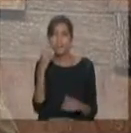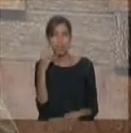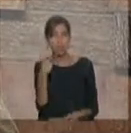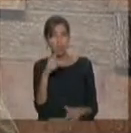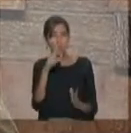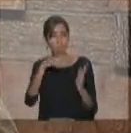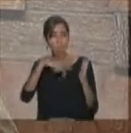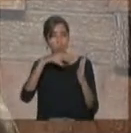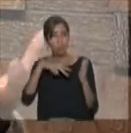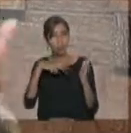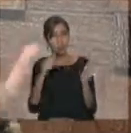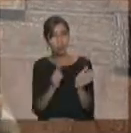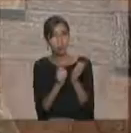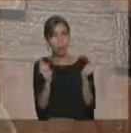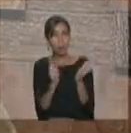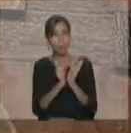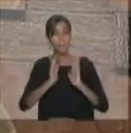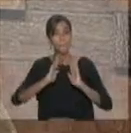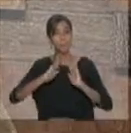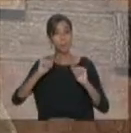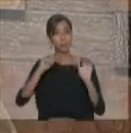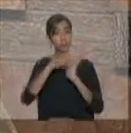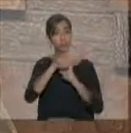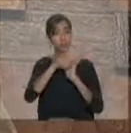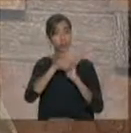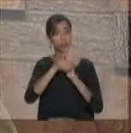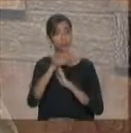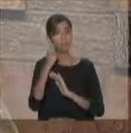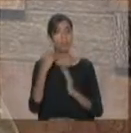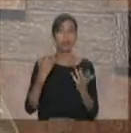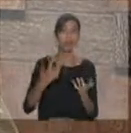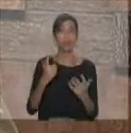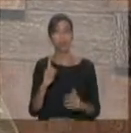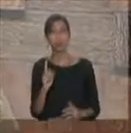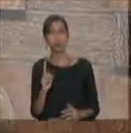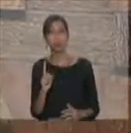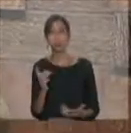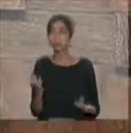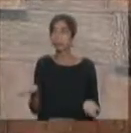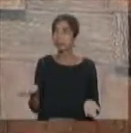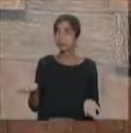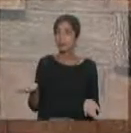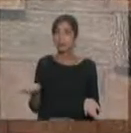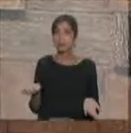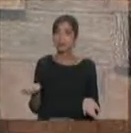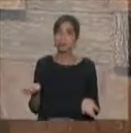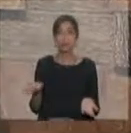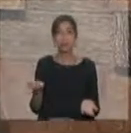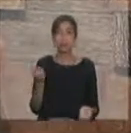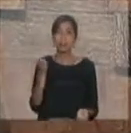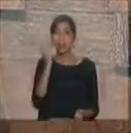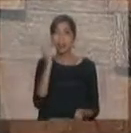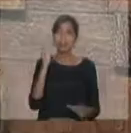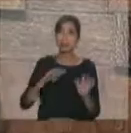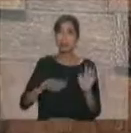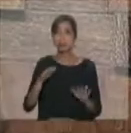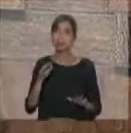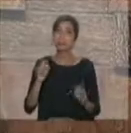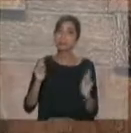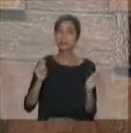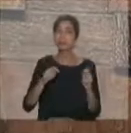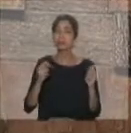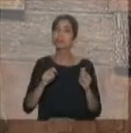matérias suas e mandou te sondar, se você não quer. Eu disse, olha, de repente, né?